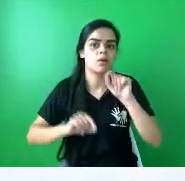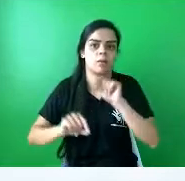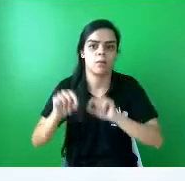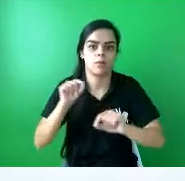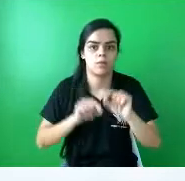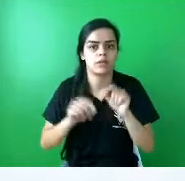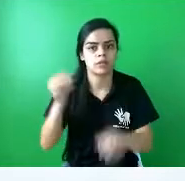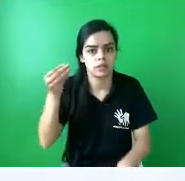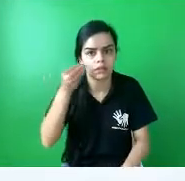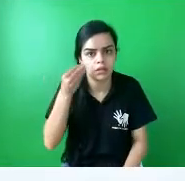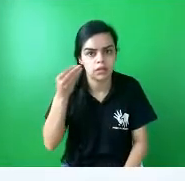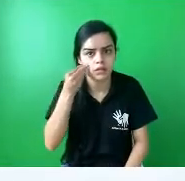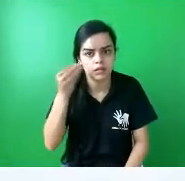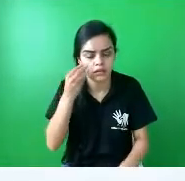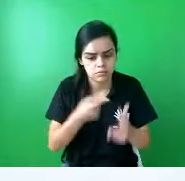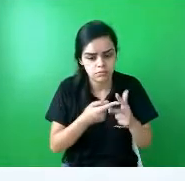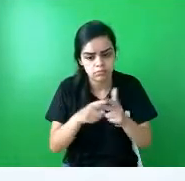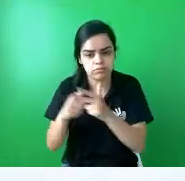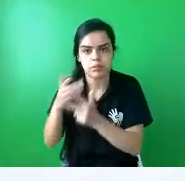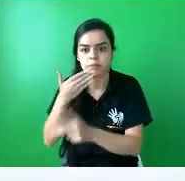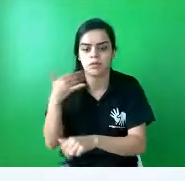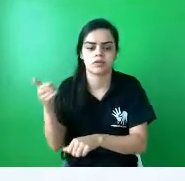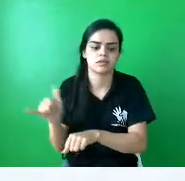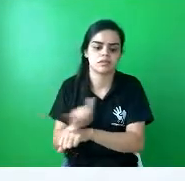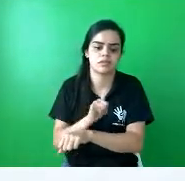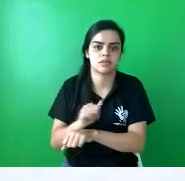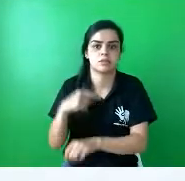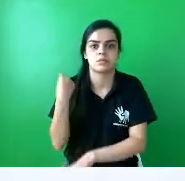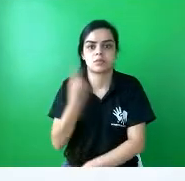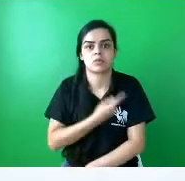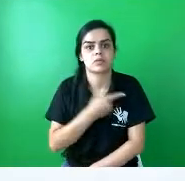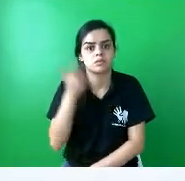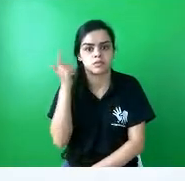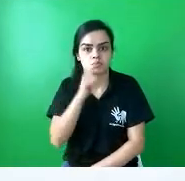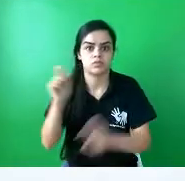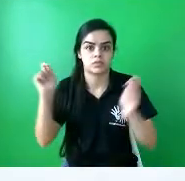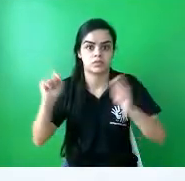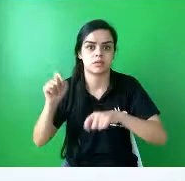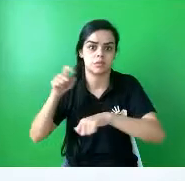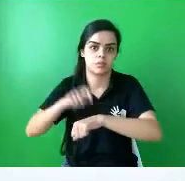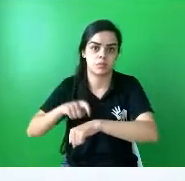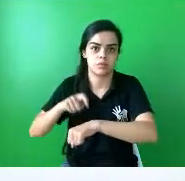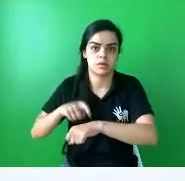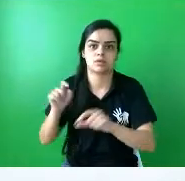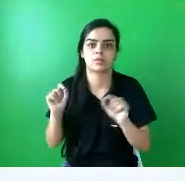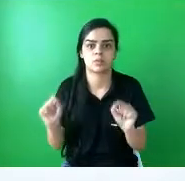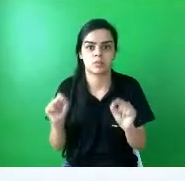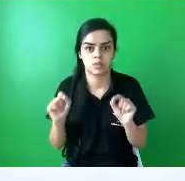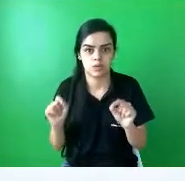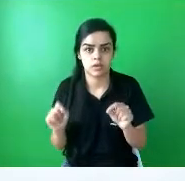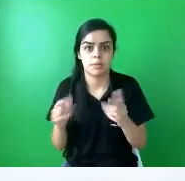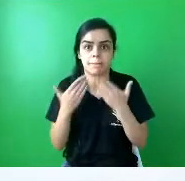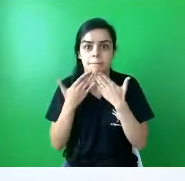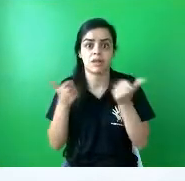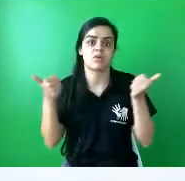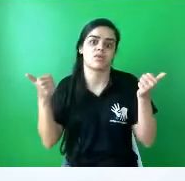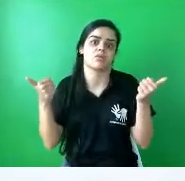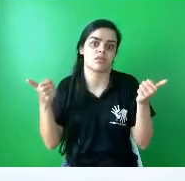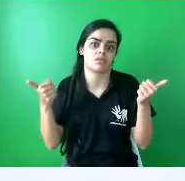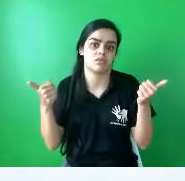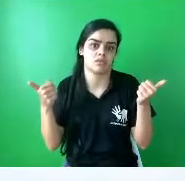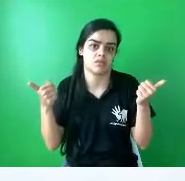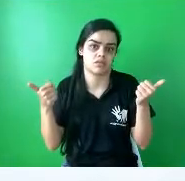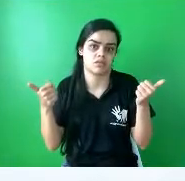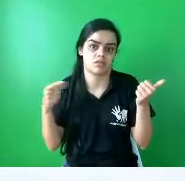estar tentando e ajeitando a melhor estratégia possível para que a gente consiga passar esse momento da melhor forma possível, para que a gente